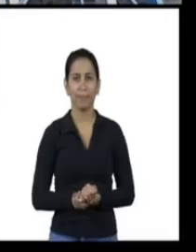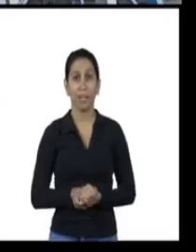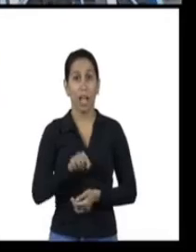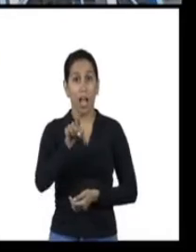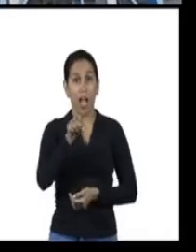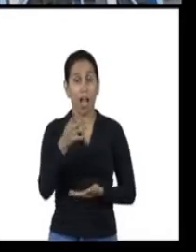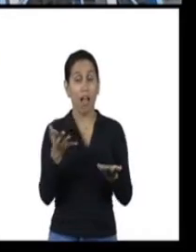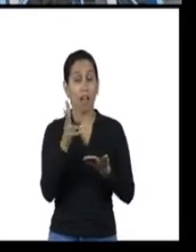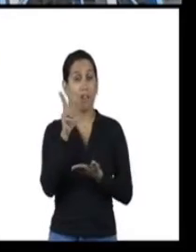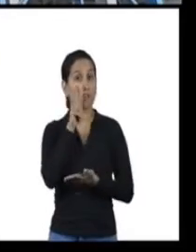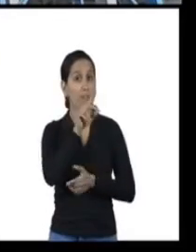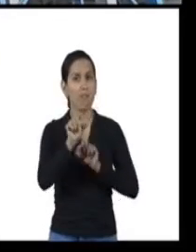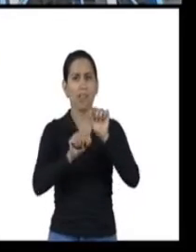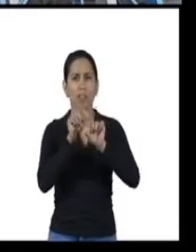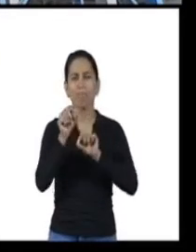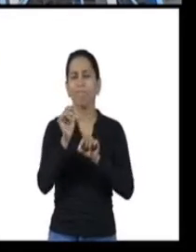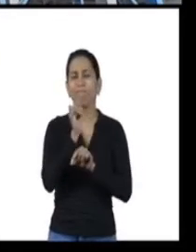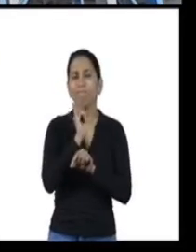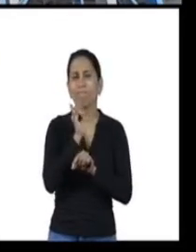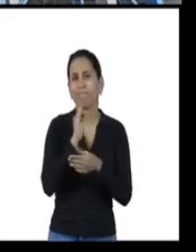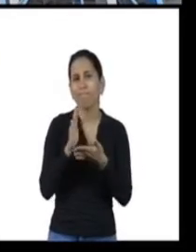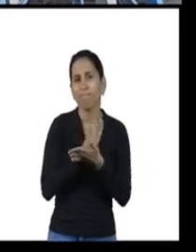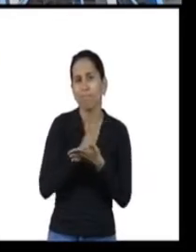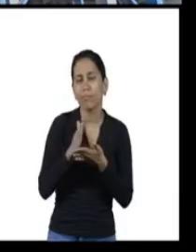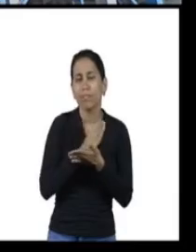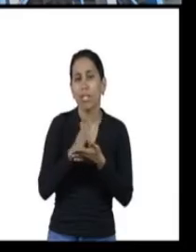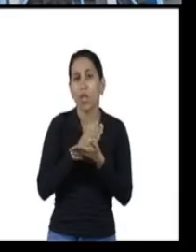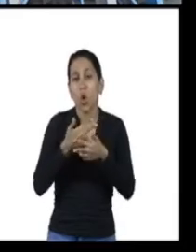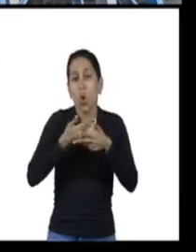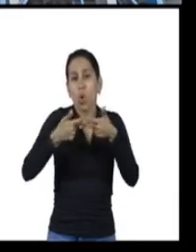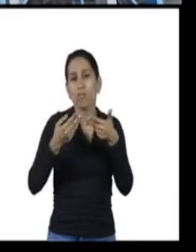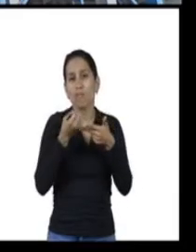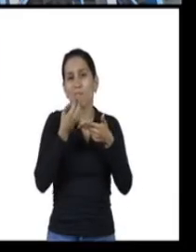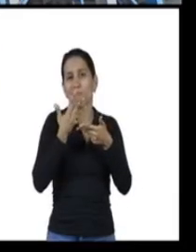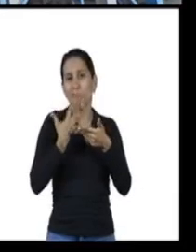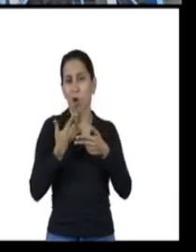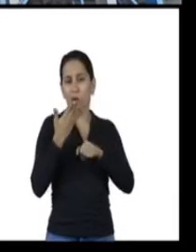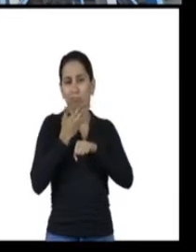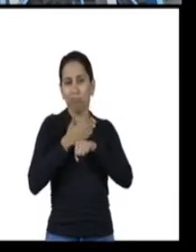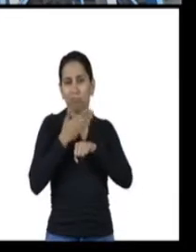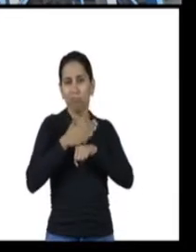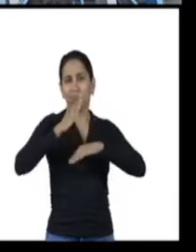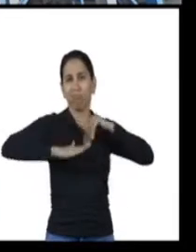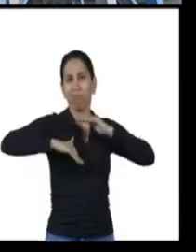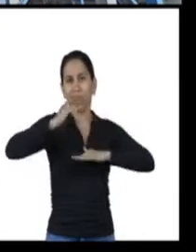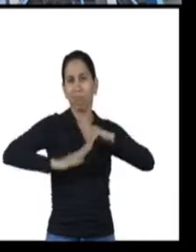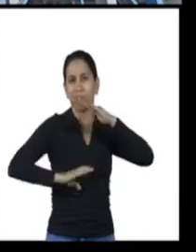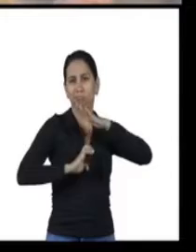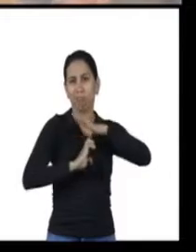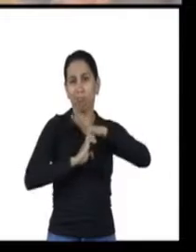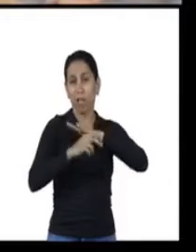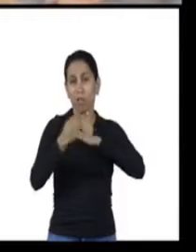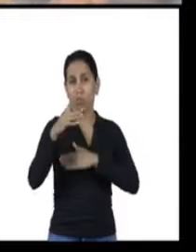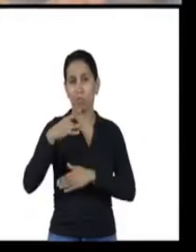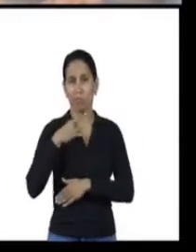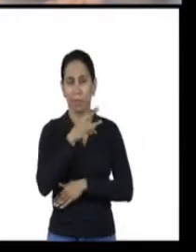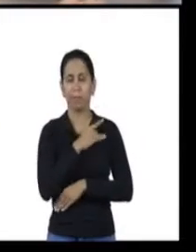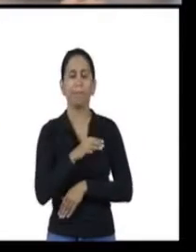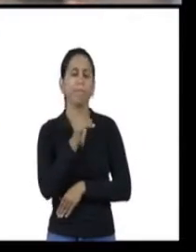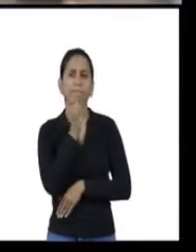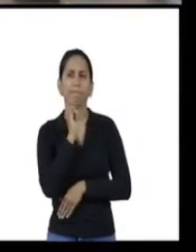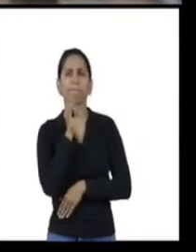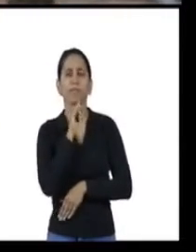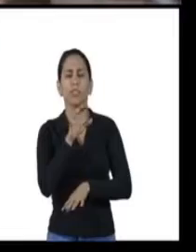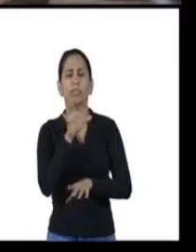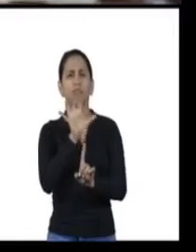Você vai ver agora alguns exemplos de boas práticas da empresa que contribuem para a sua saúde e conforto. Promover